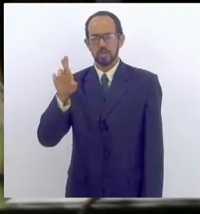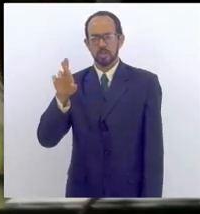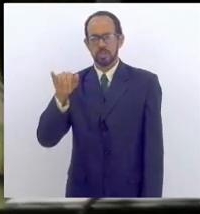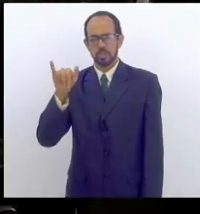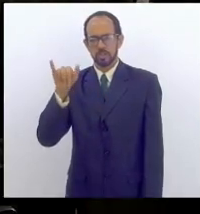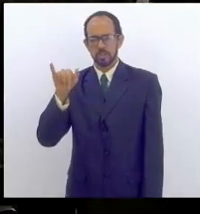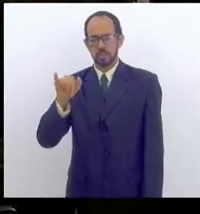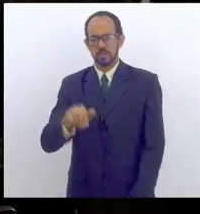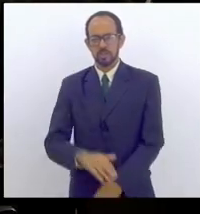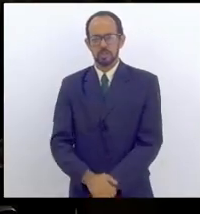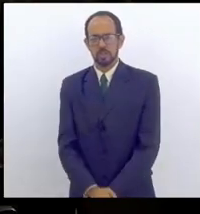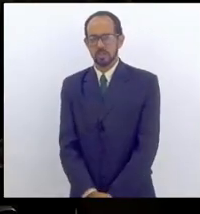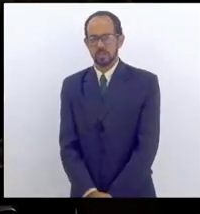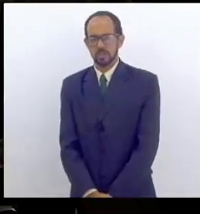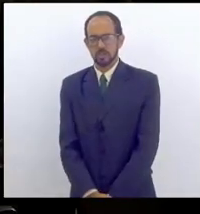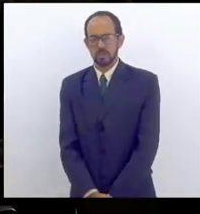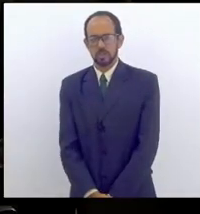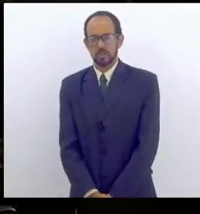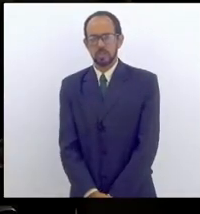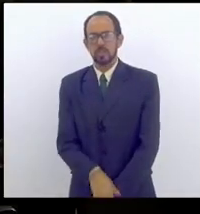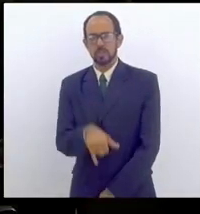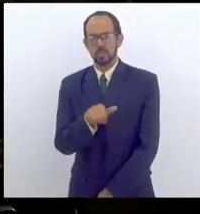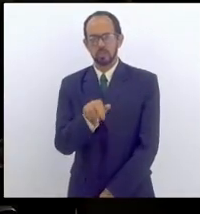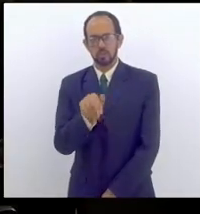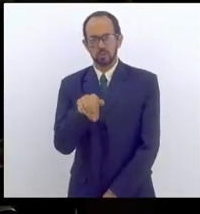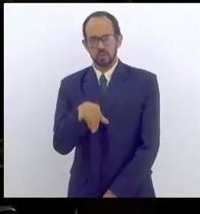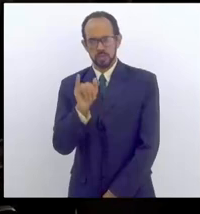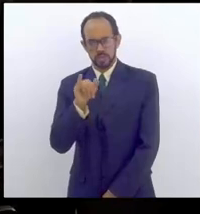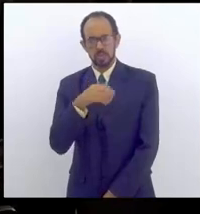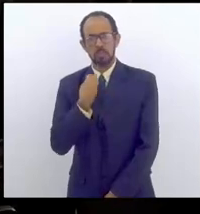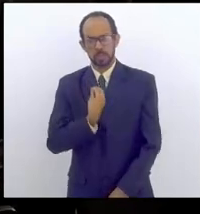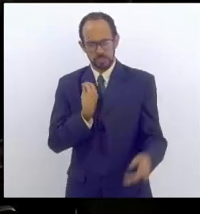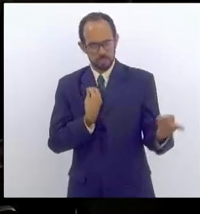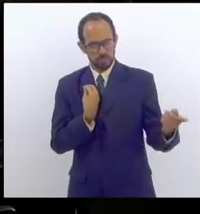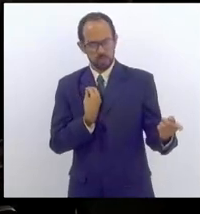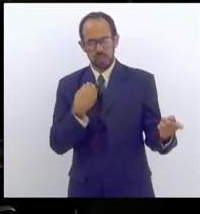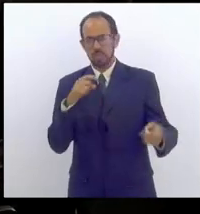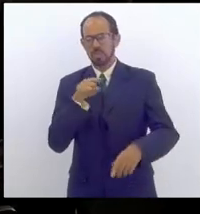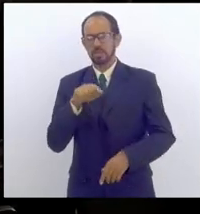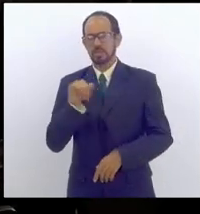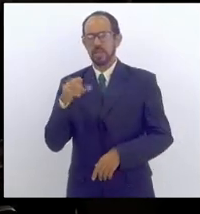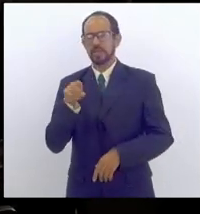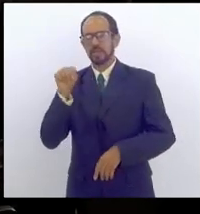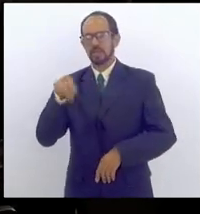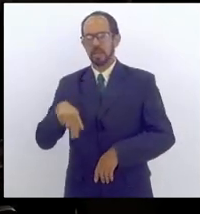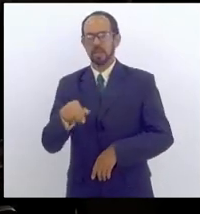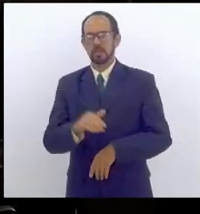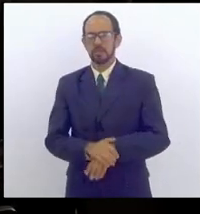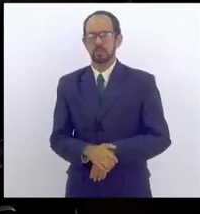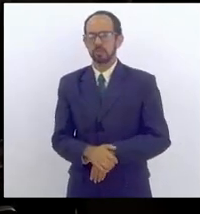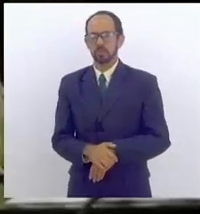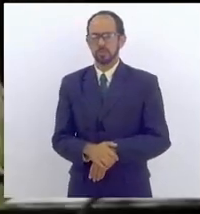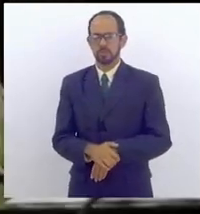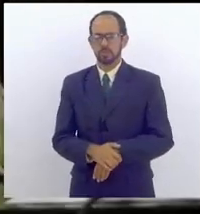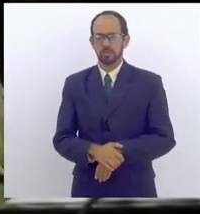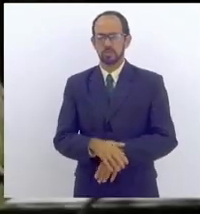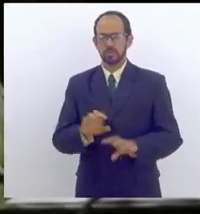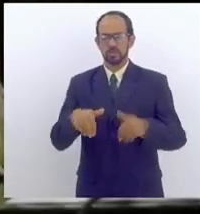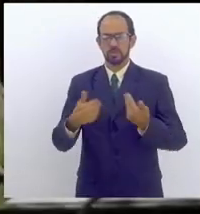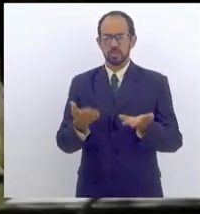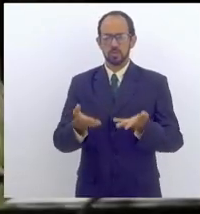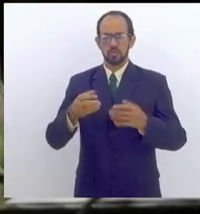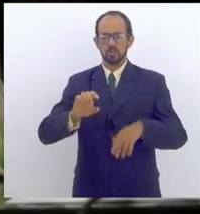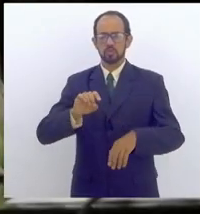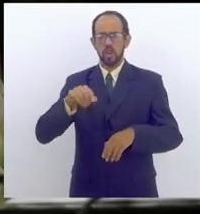Yuri. Tá aí? Ah, tá ali o Yuri. Zeidan. Tá aí. Então só falta a